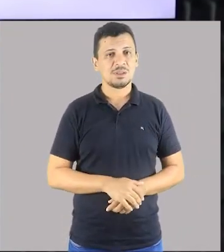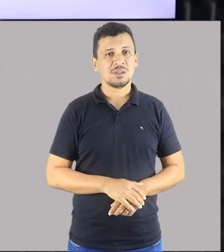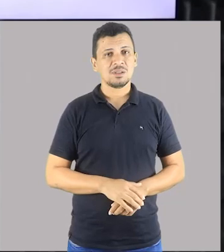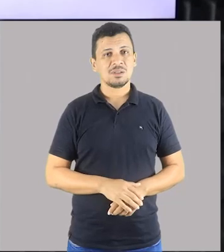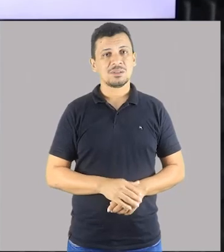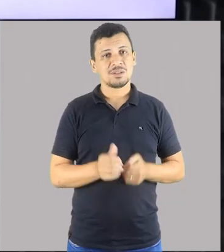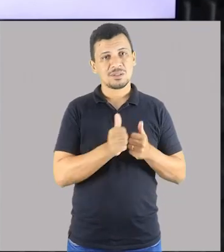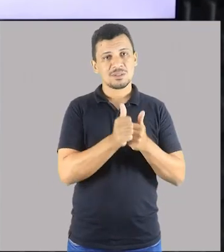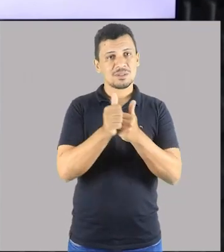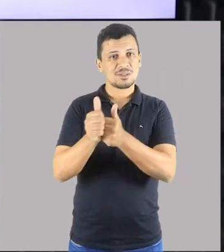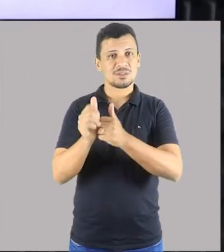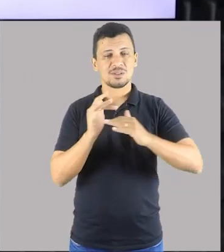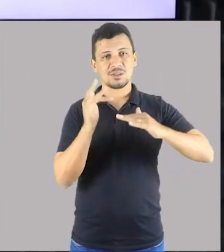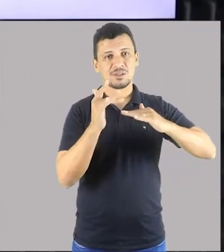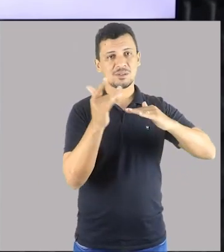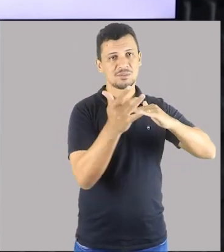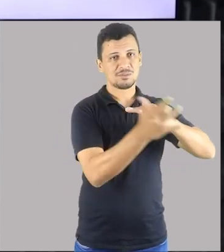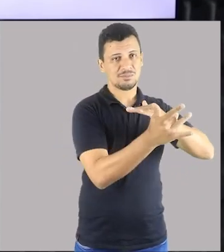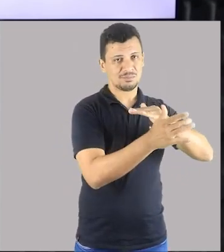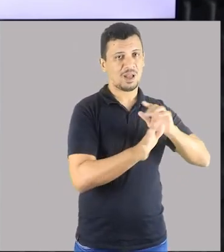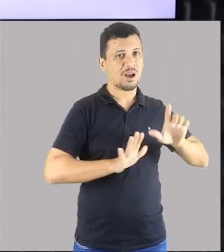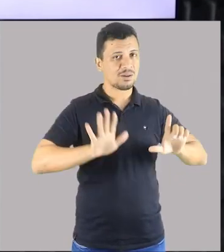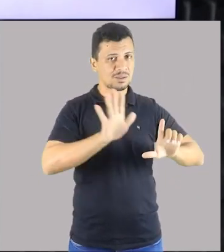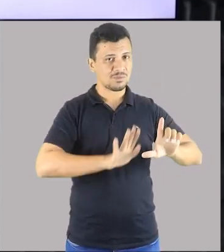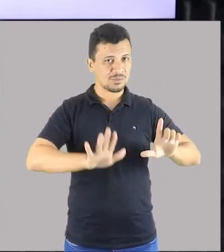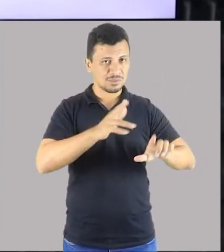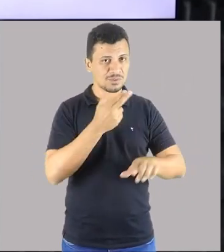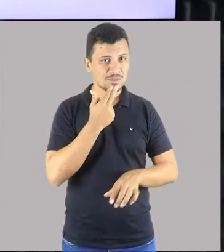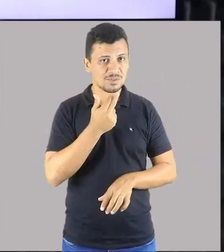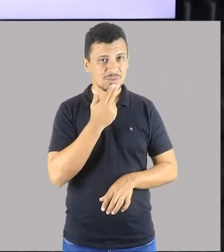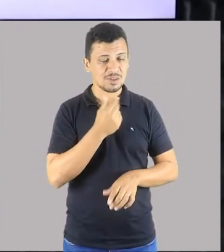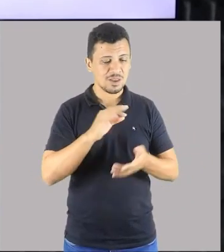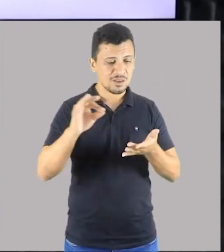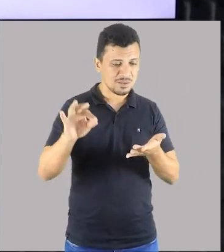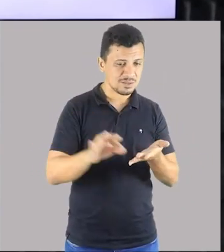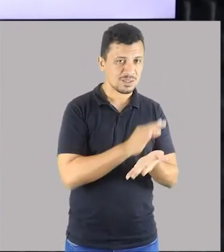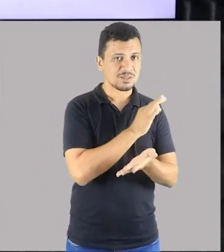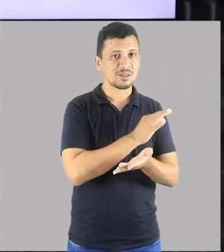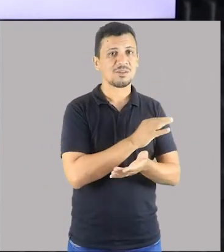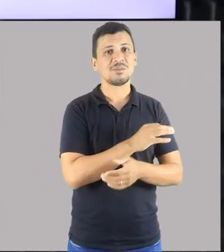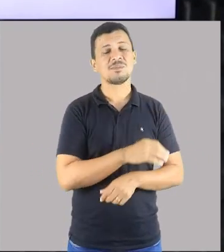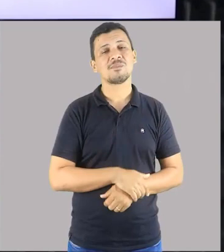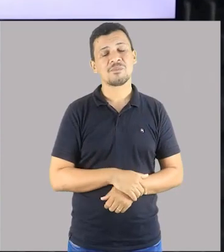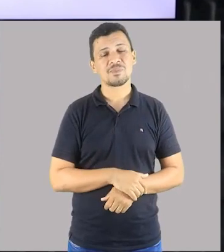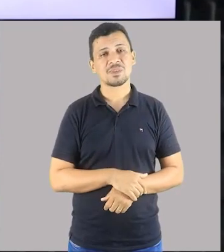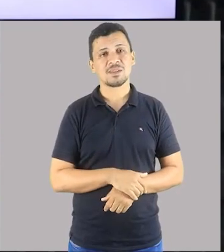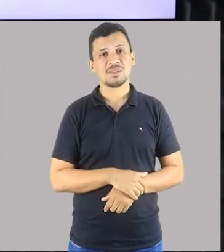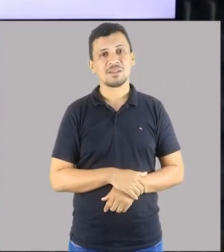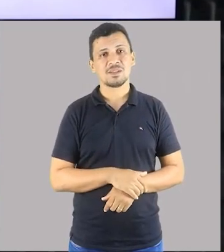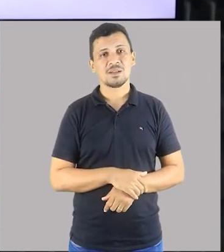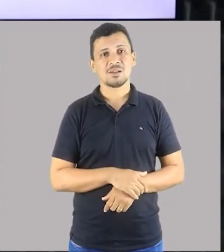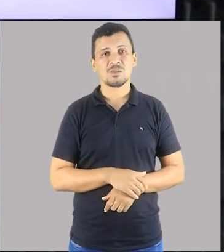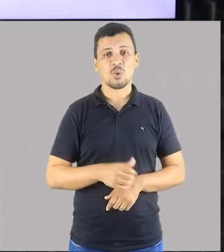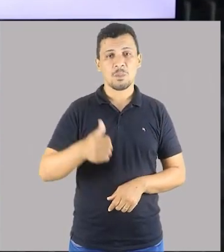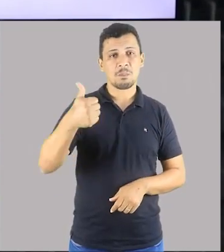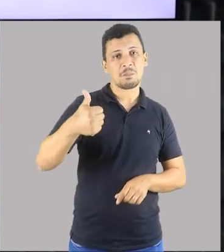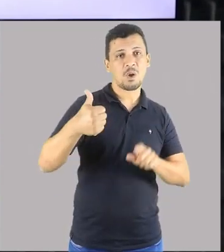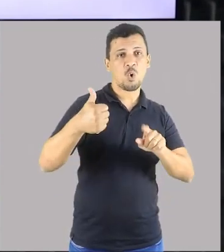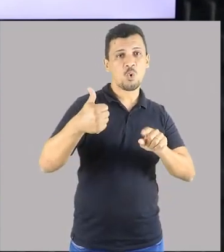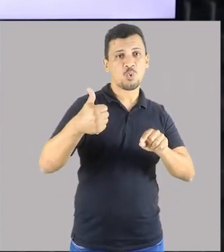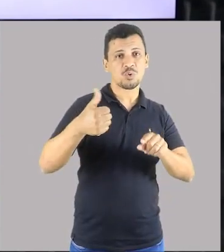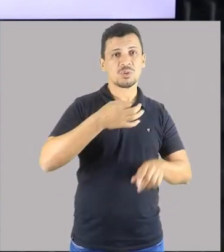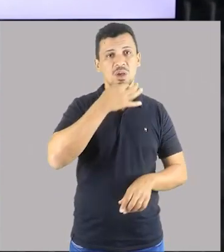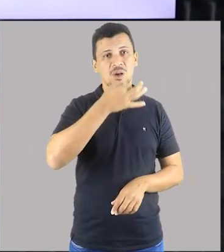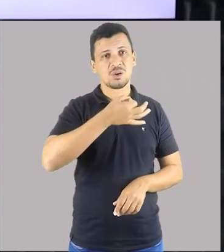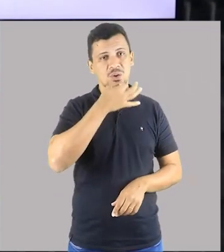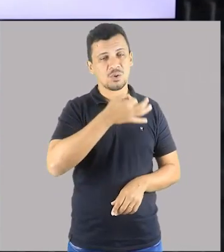seguir nas redes sociais, @plataforma Gonçalves Dias. Se inscreva lá no nosso canal, curte, comenta lá